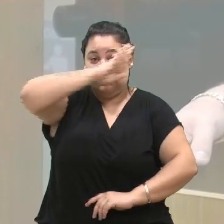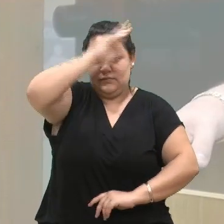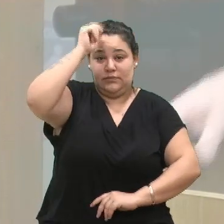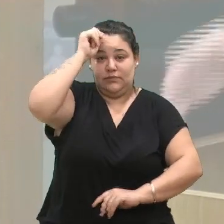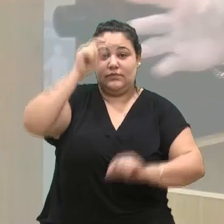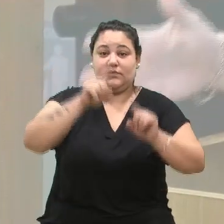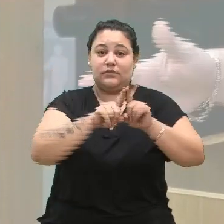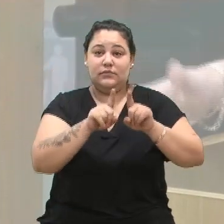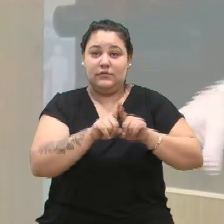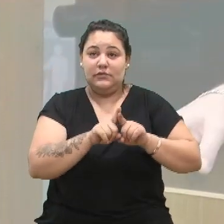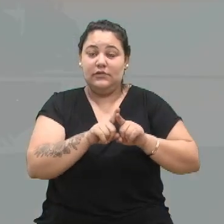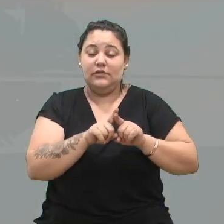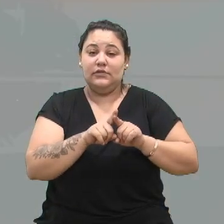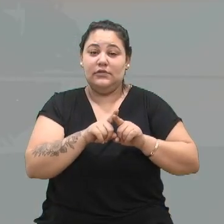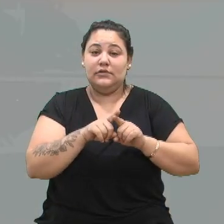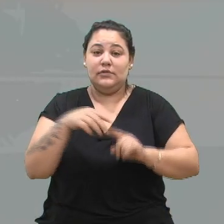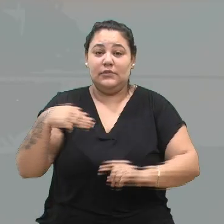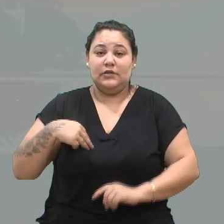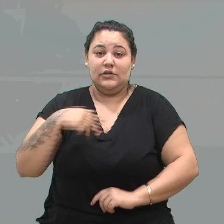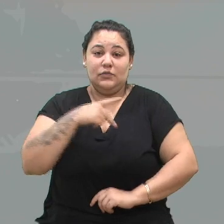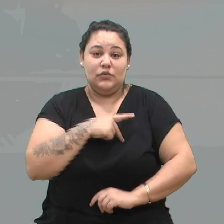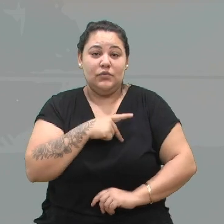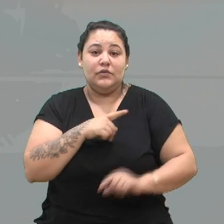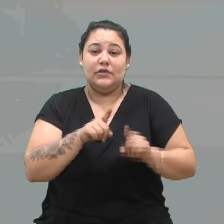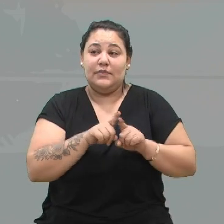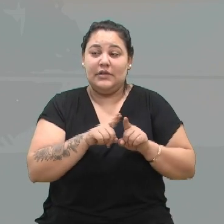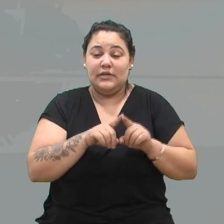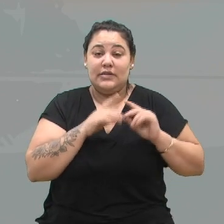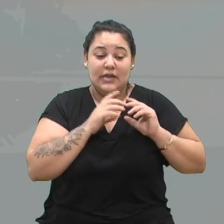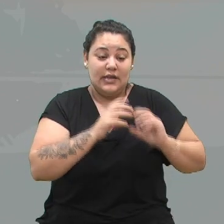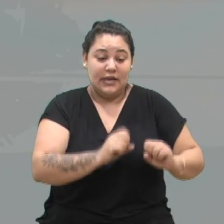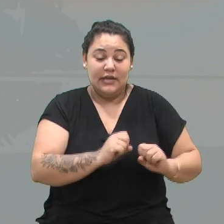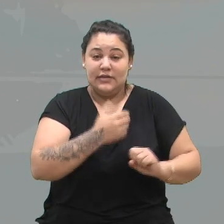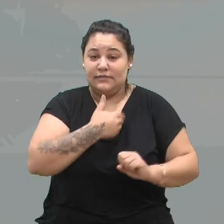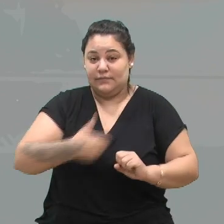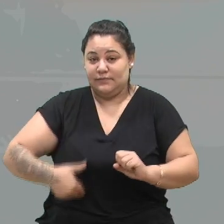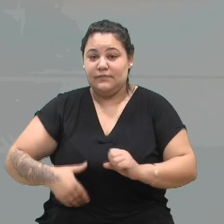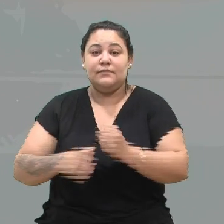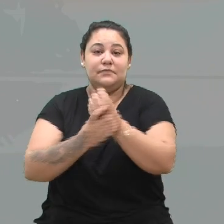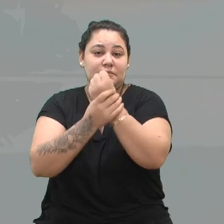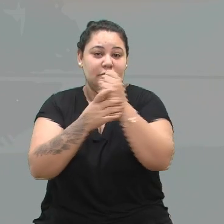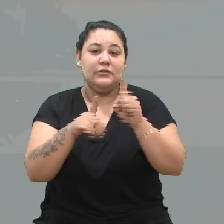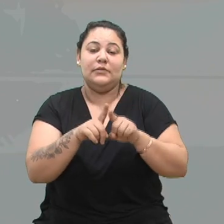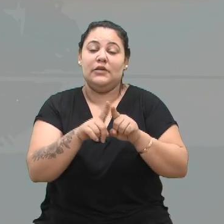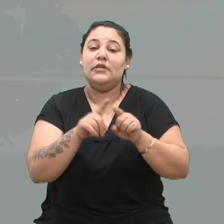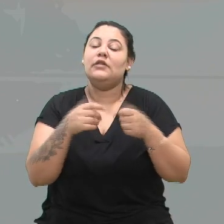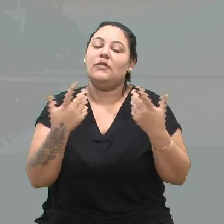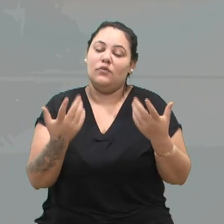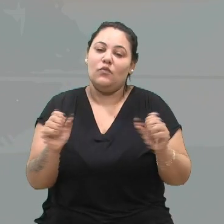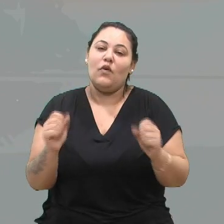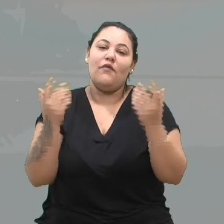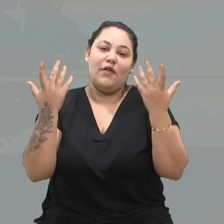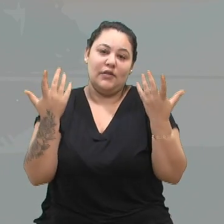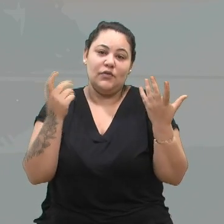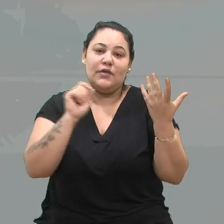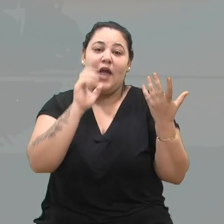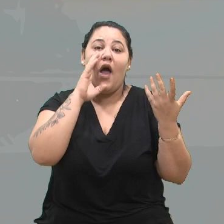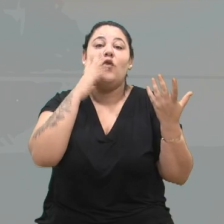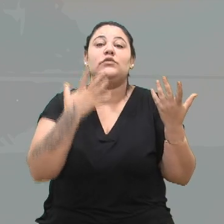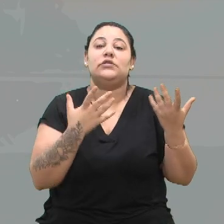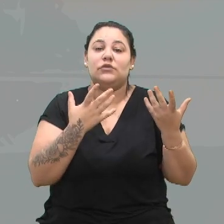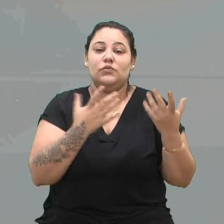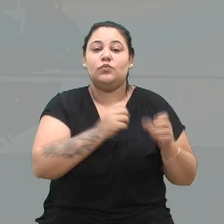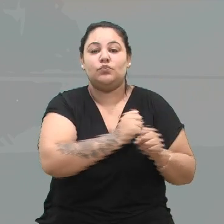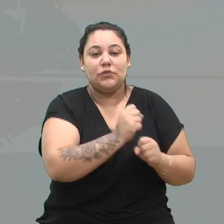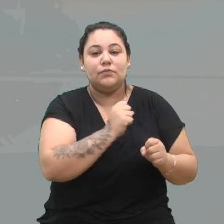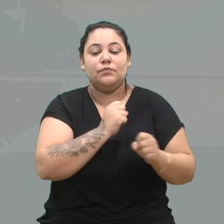municipais, Ministério de Segurança Pública, secretarias de segurança pública. Então foi um evento que ocorre